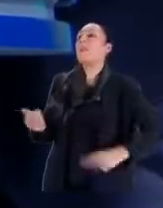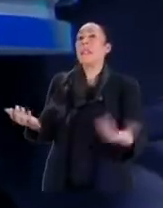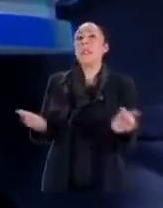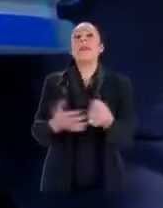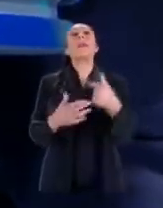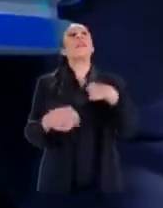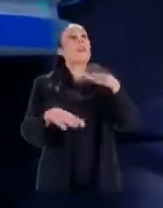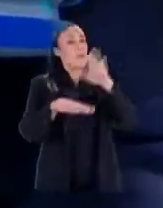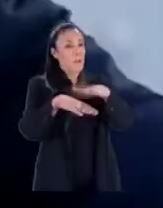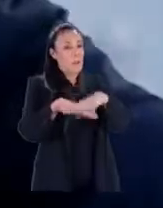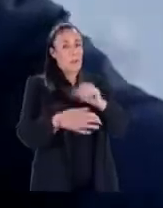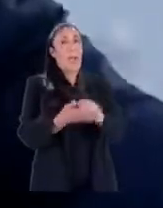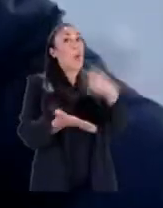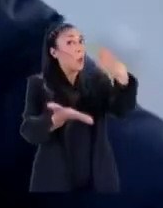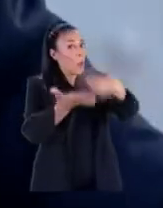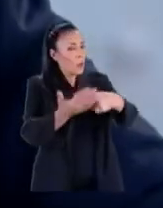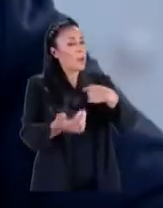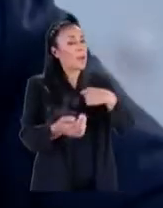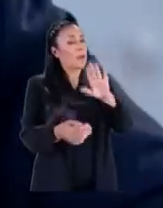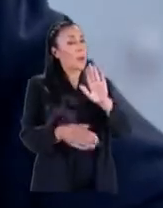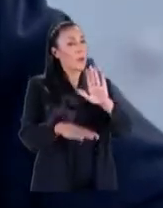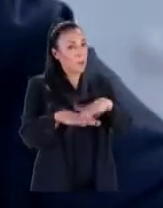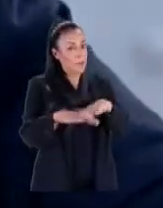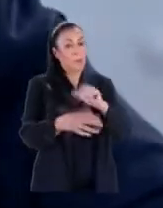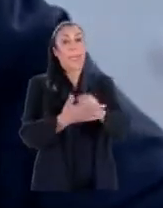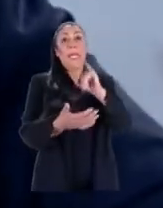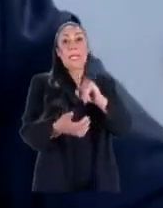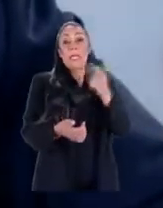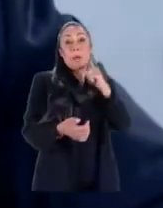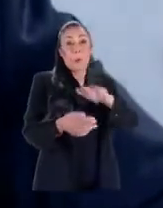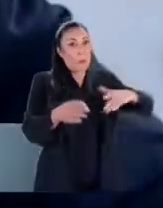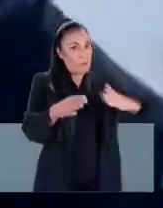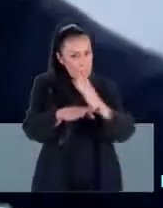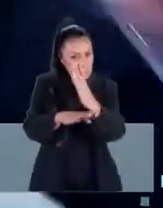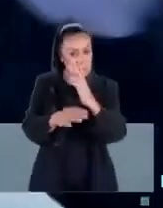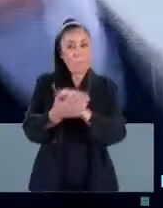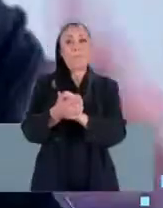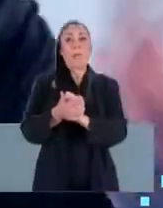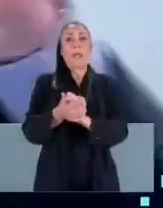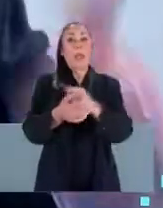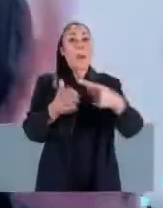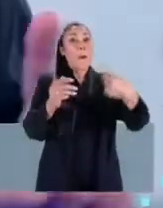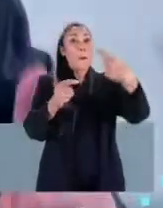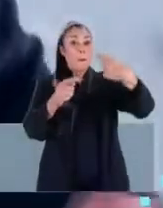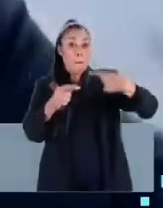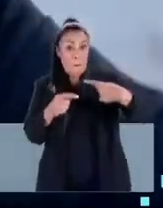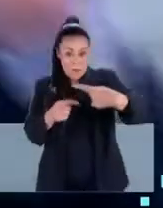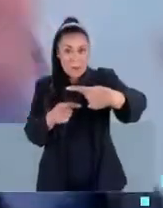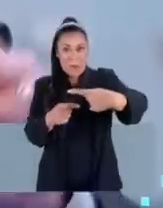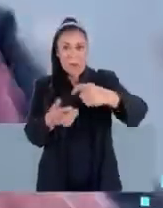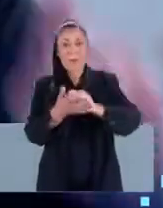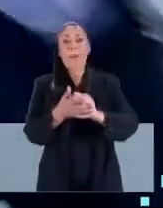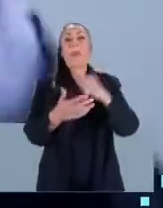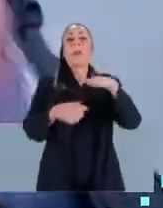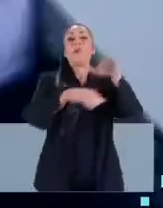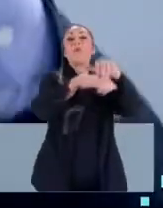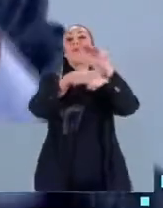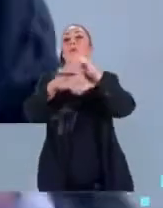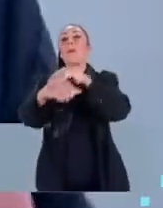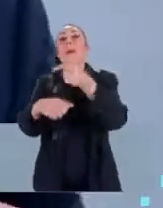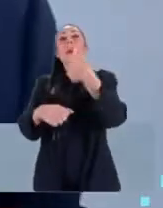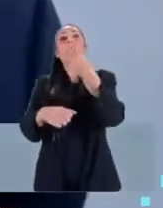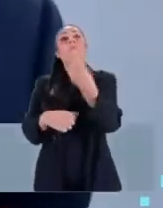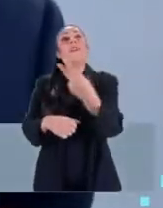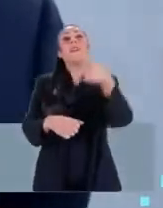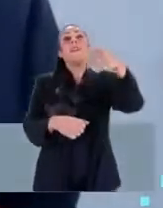E vou fazer, há um compromisso que eu vou fazer. Se eu ganhar as eleições, na primeira semana, eu vou chamar os